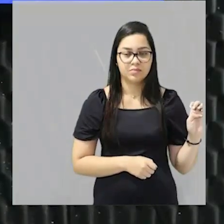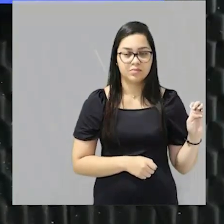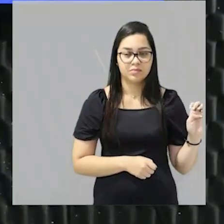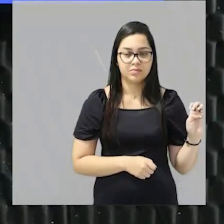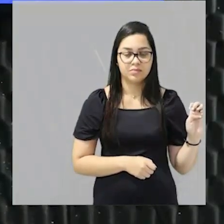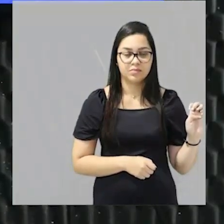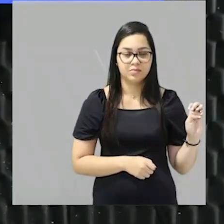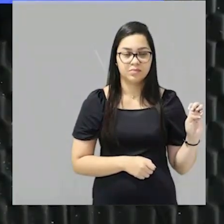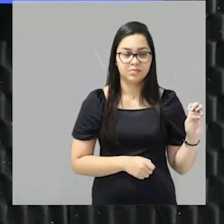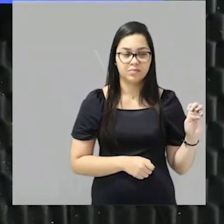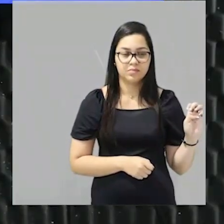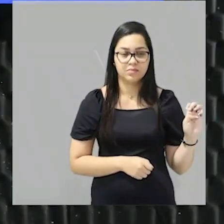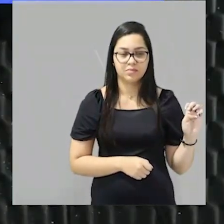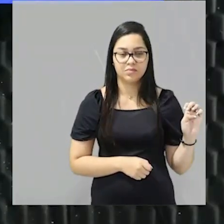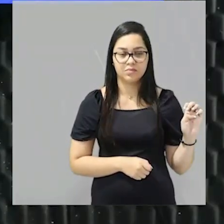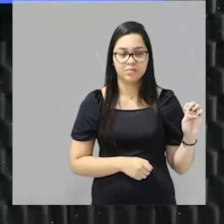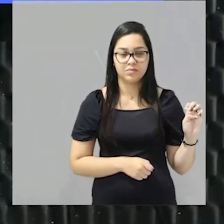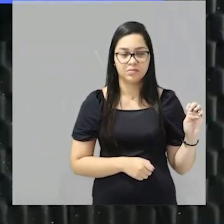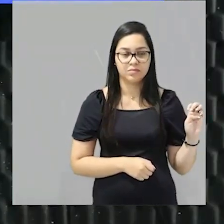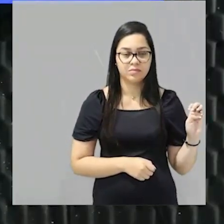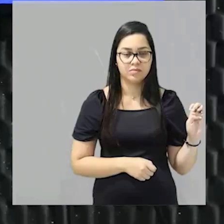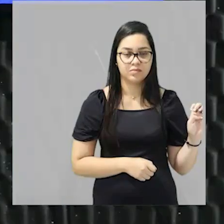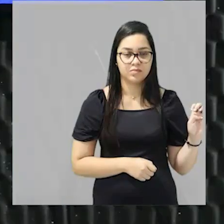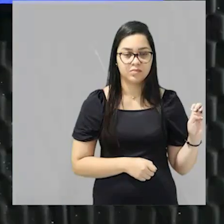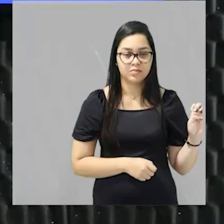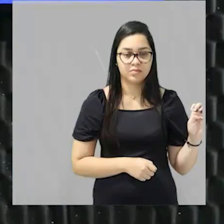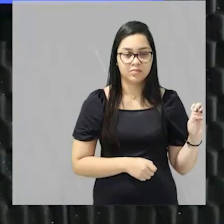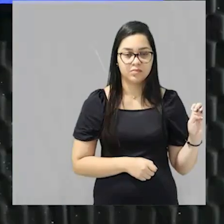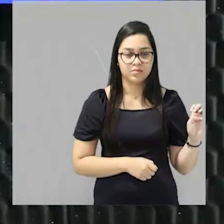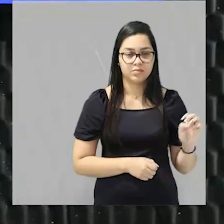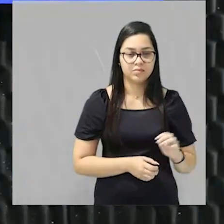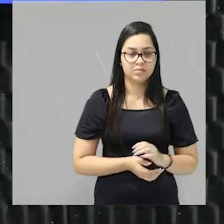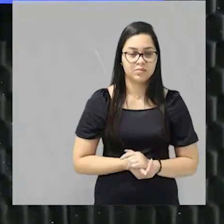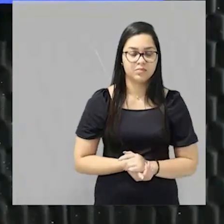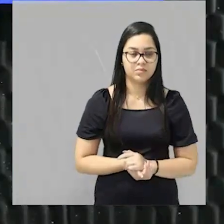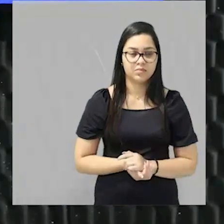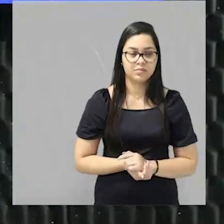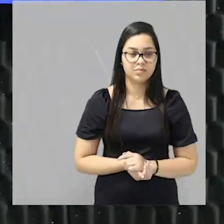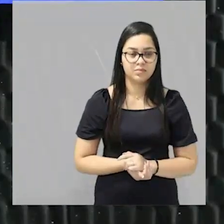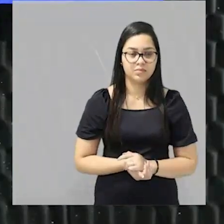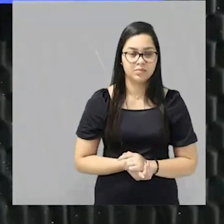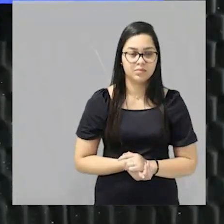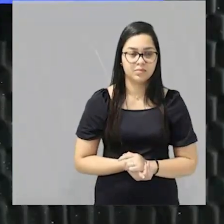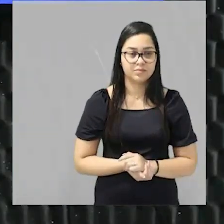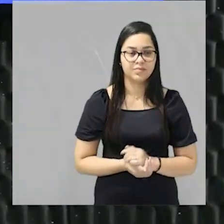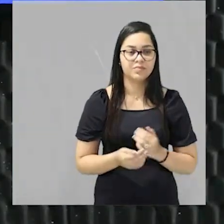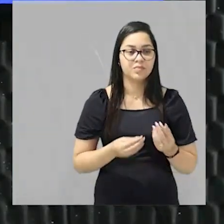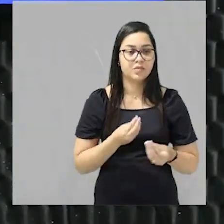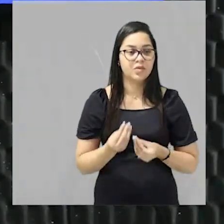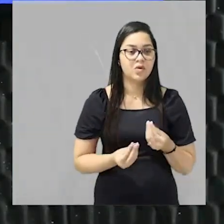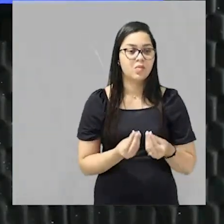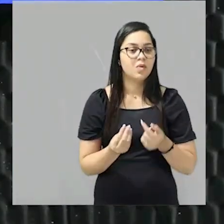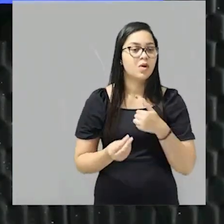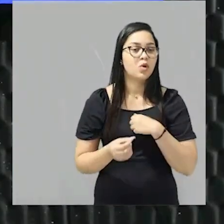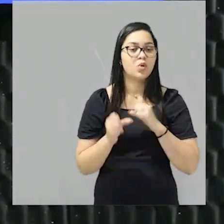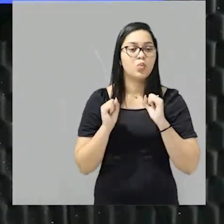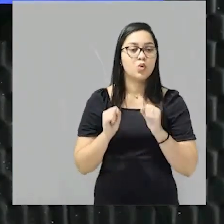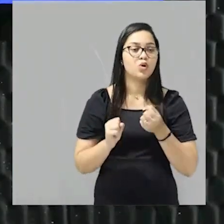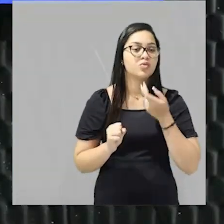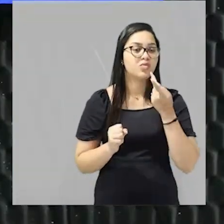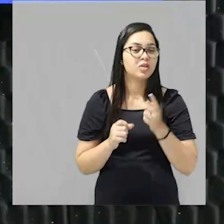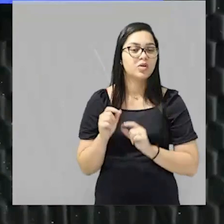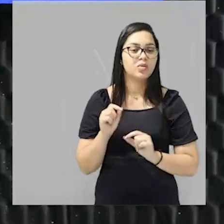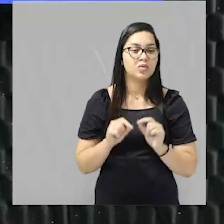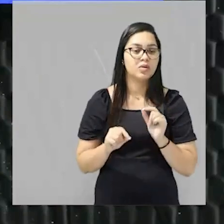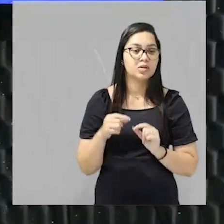passar bactérias, né, vírus inclusive, a gente deixou de fazer muita coisa, como soprar. aquilo, a gente soprava, né? Tinha mãe que ia